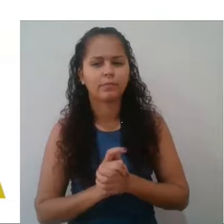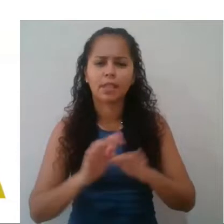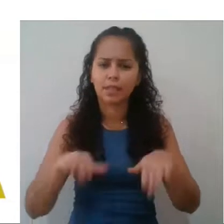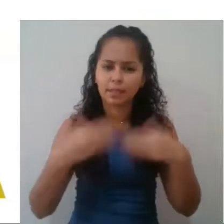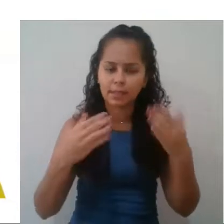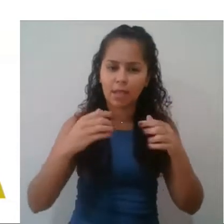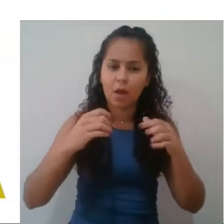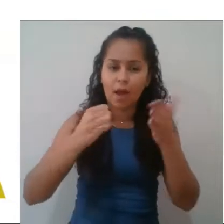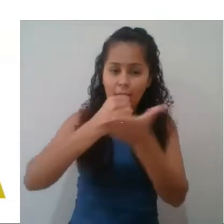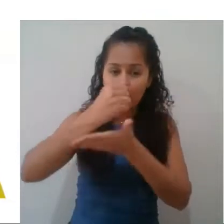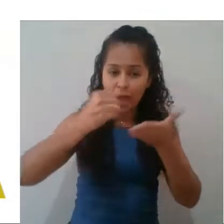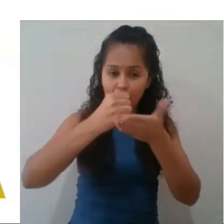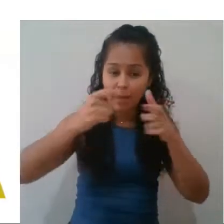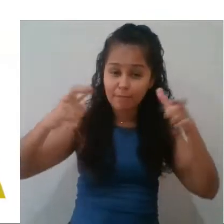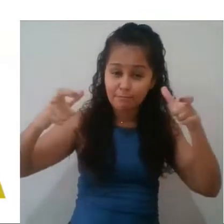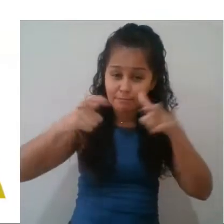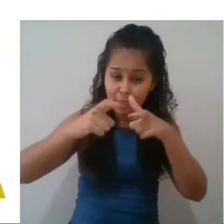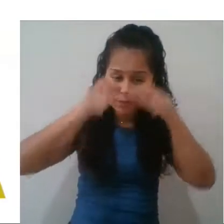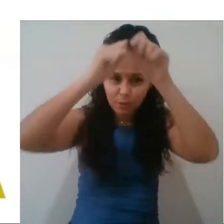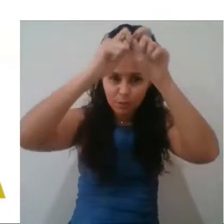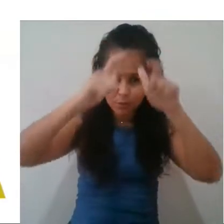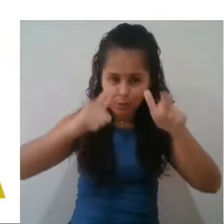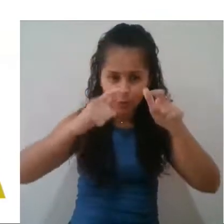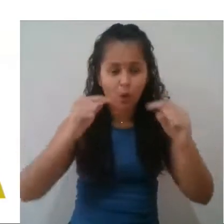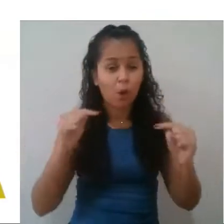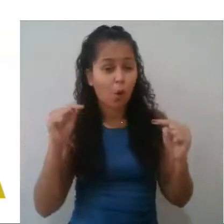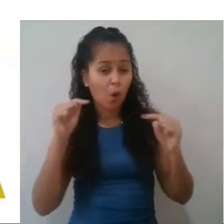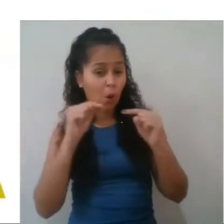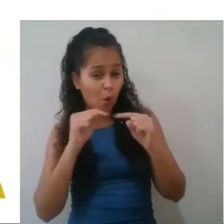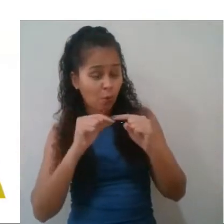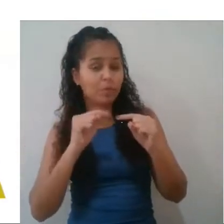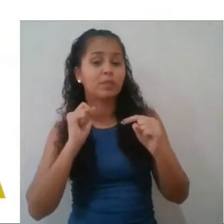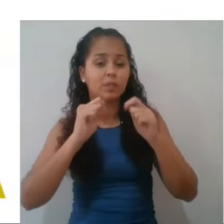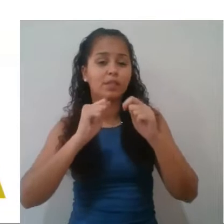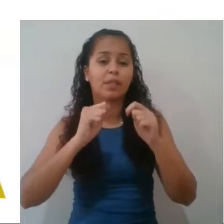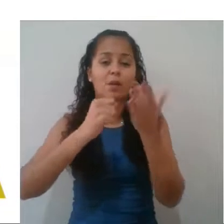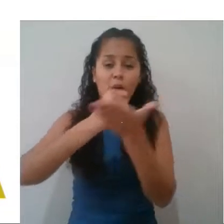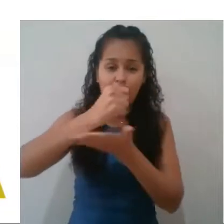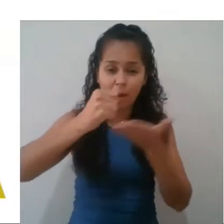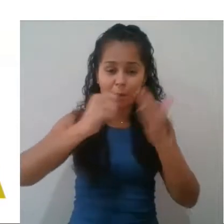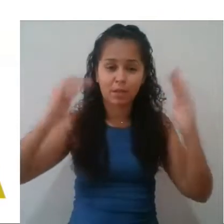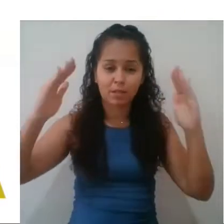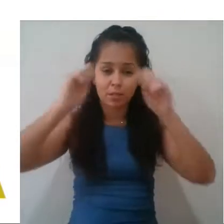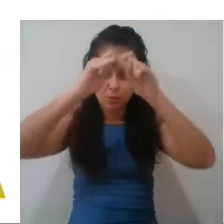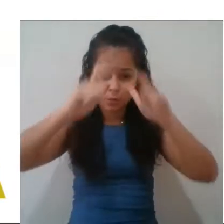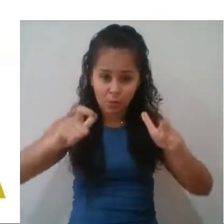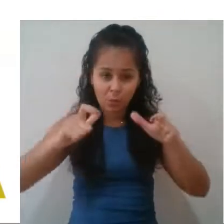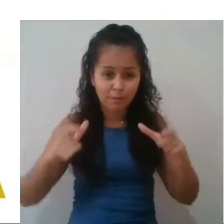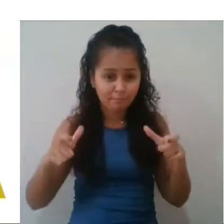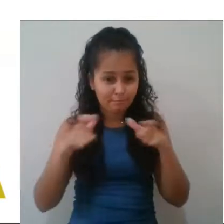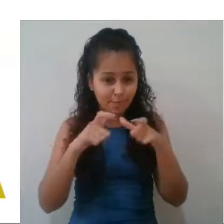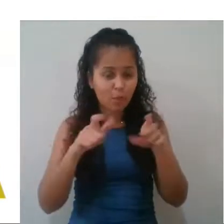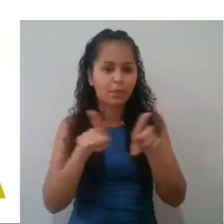Portanto, a base menor do tronco de cone coincide com a base do cone menor. E não só os raios